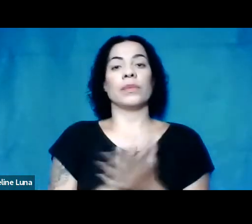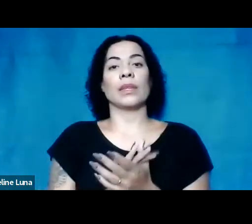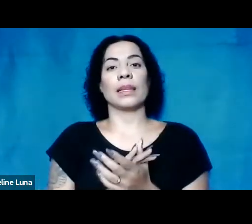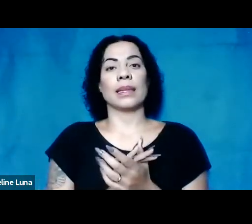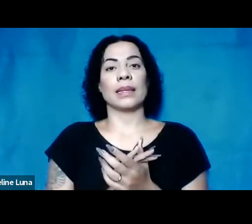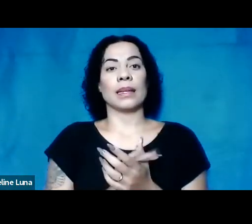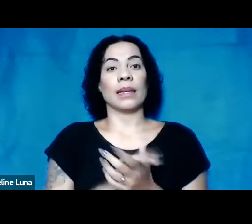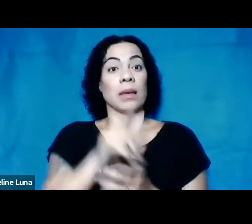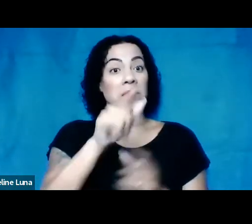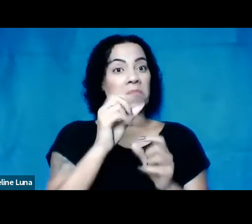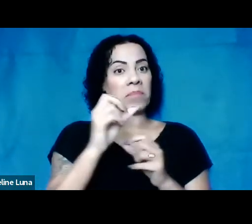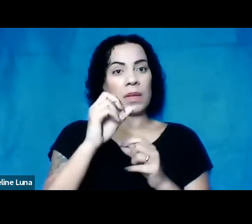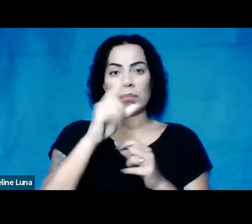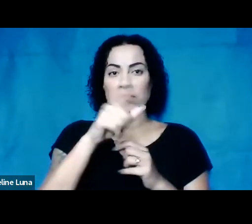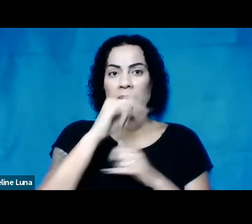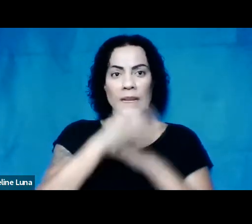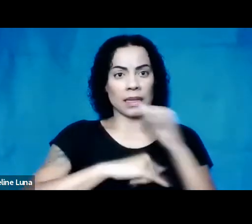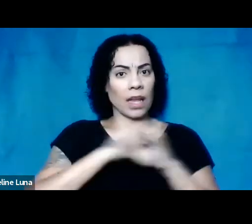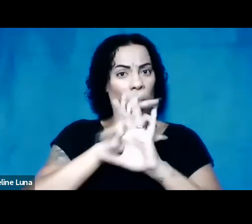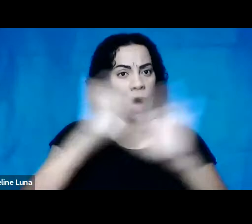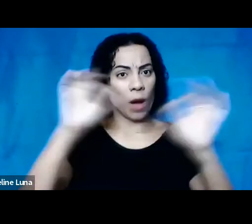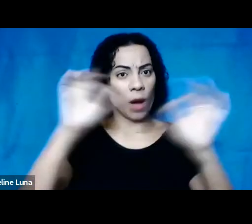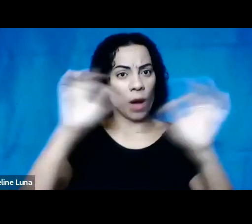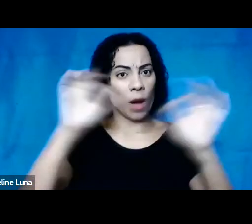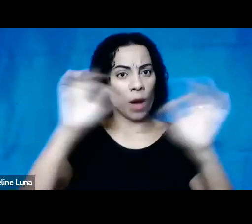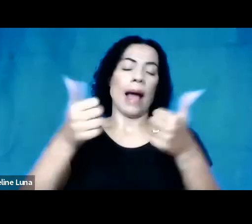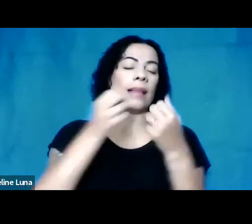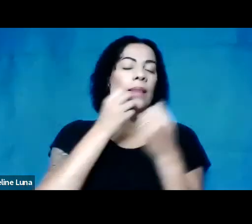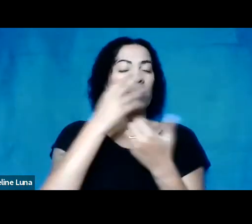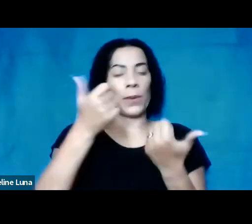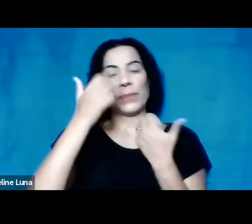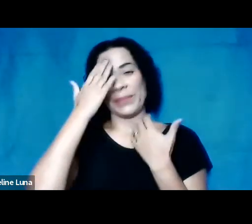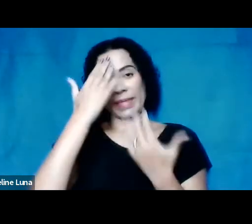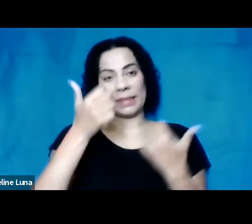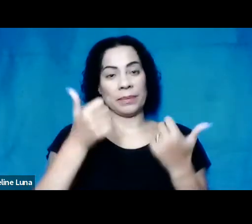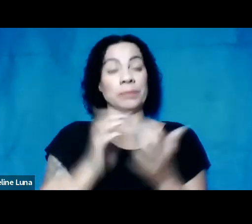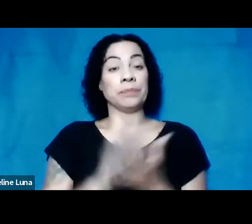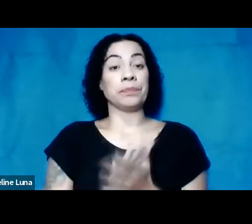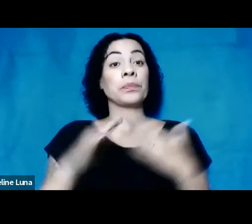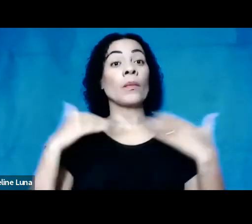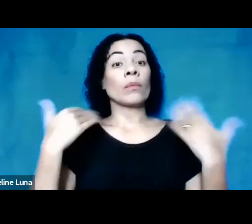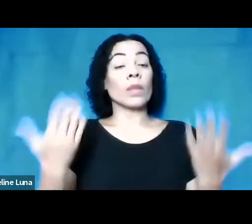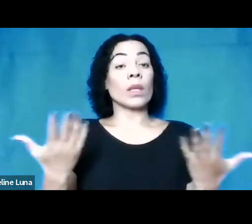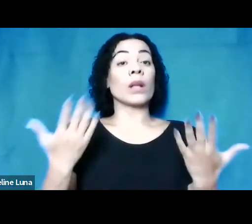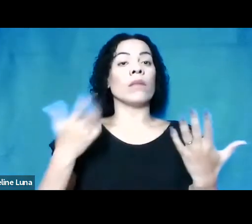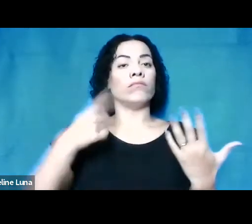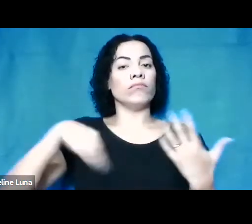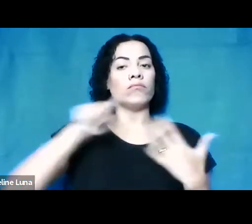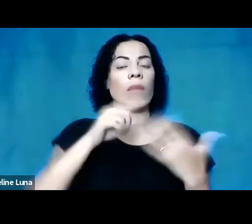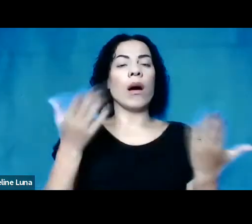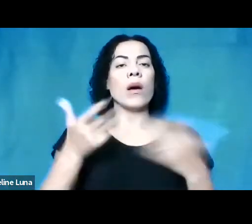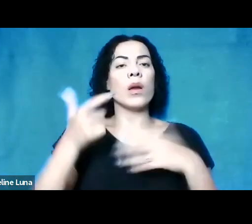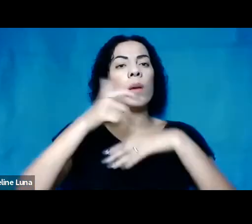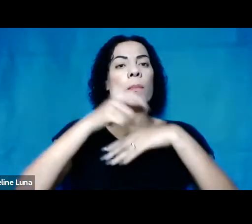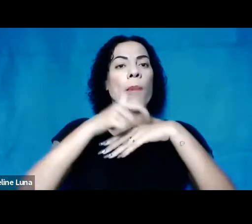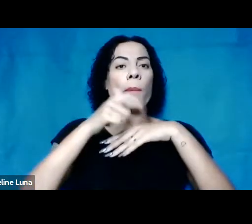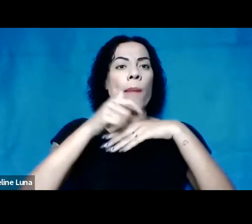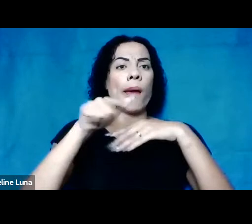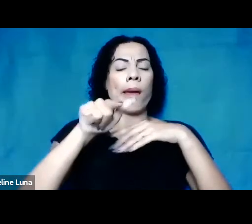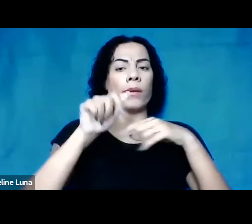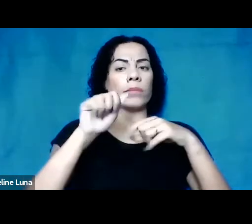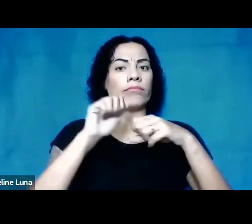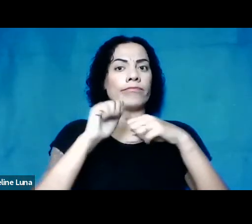ótimo, Mariana. Pode seguir. Está tudo certo? Ah, então tá bom, beleza, gente. Então, né, a gente está nesse momento, nesse contexto tão desafiador de